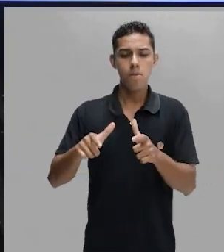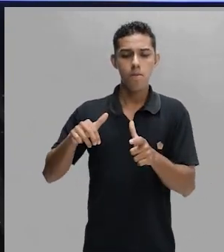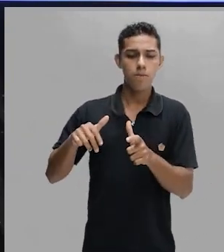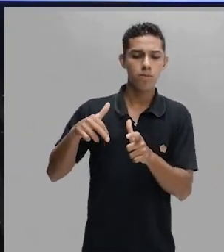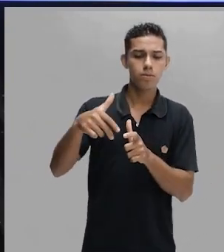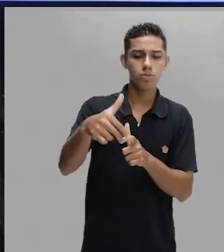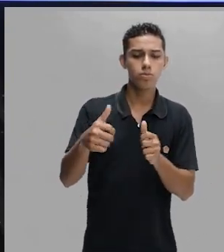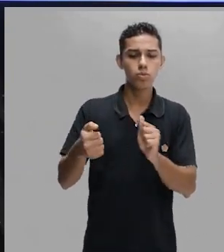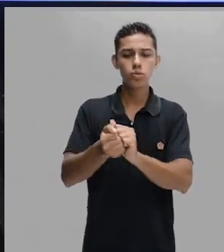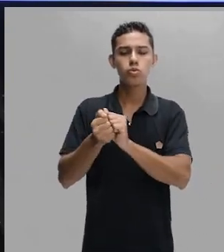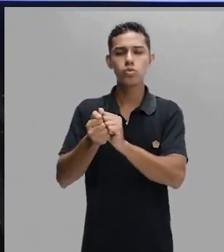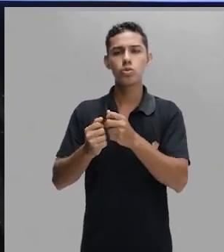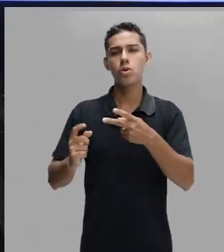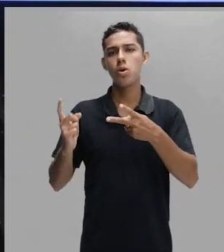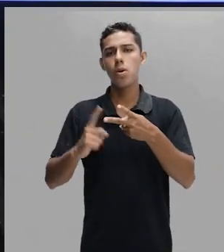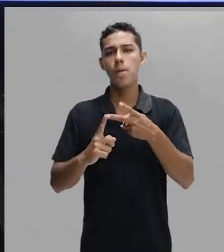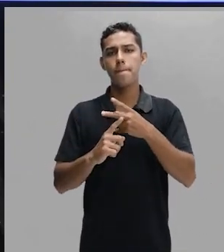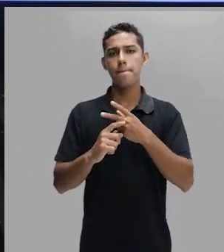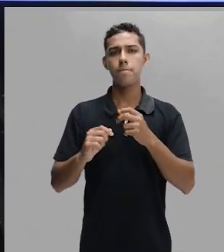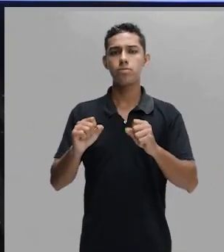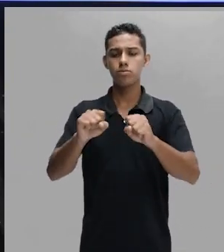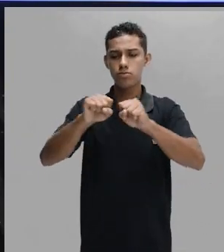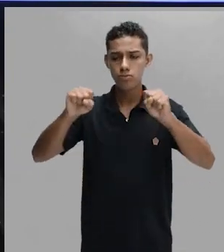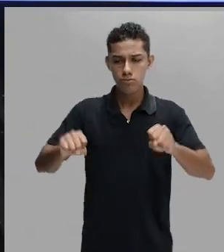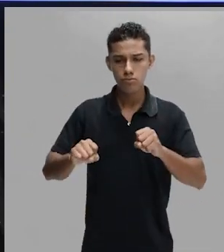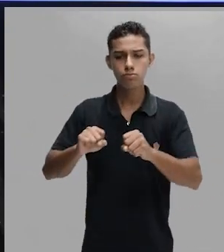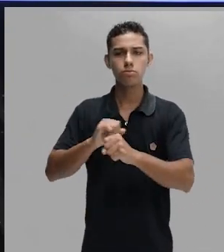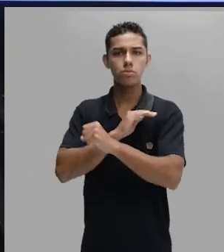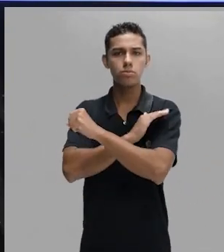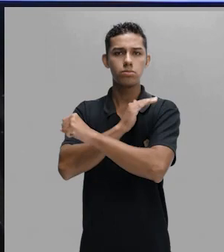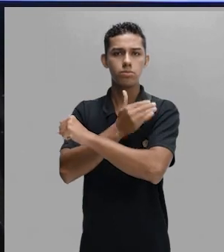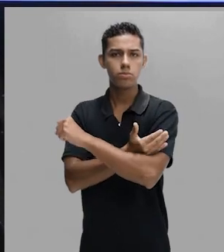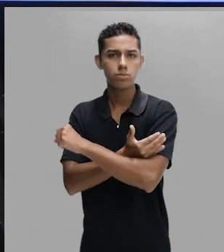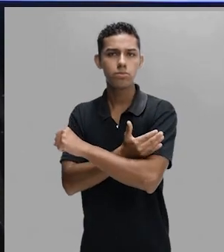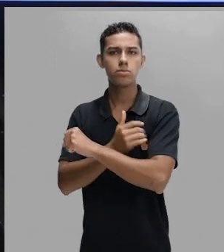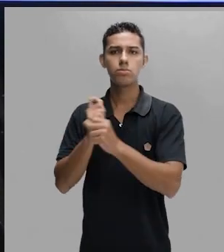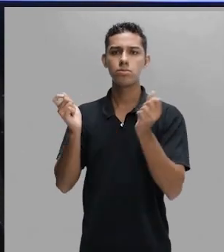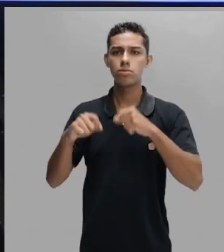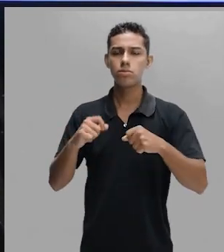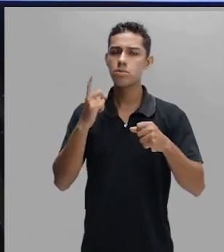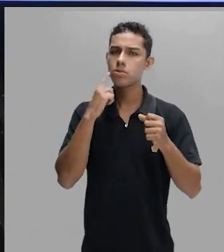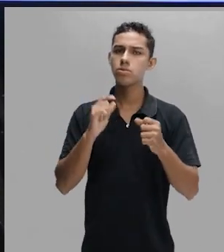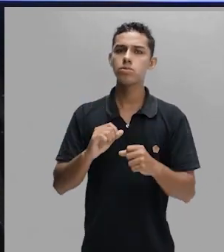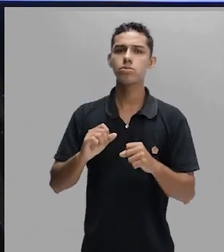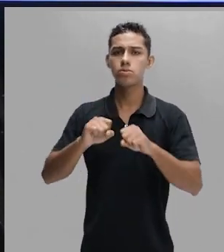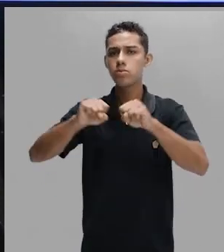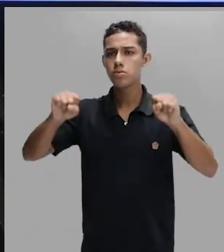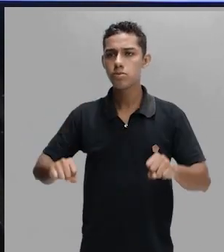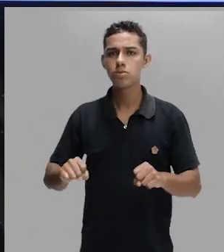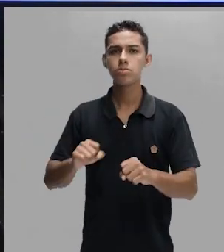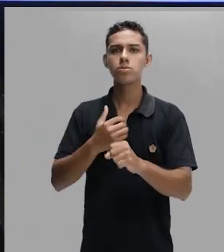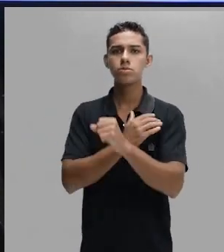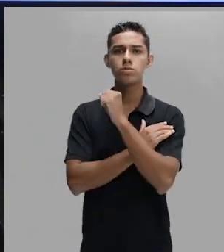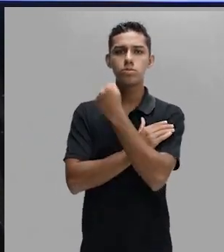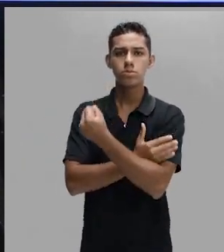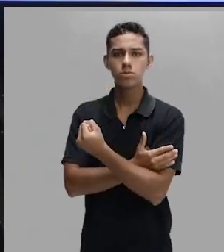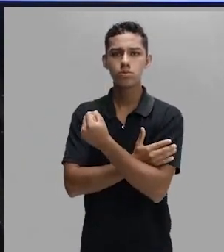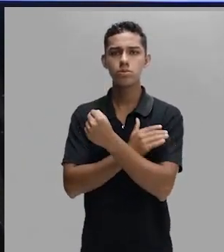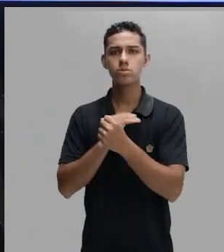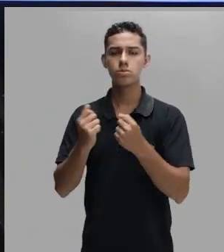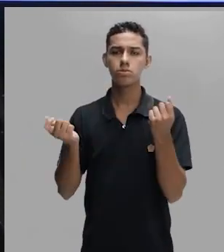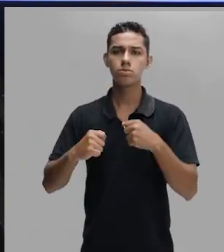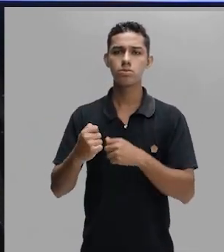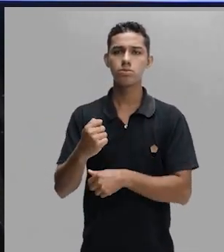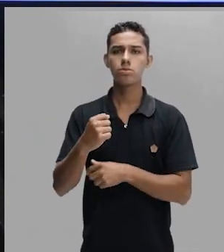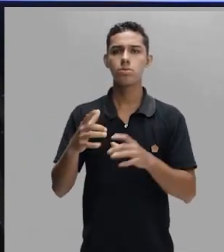ele junto com o sistema muscular, que eu também já trabalhei com vocês, que eu falo que através do sistema muscular de contrações musculares,